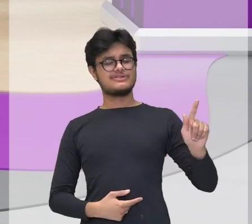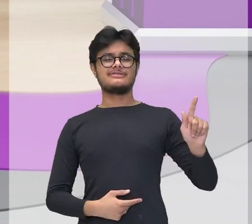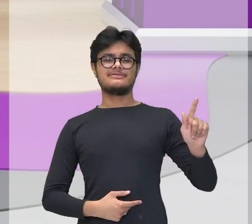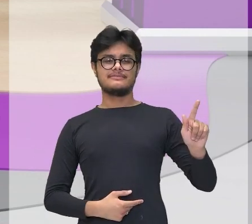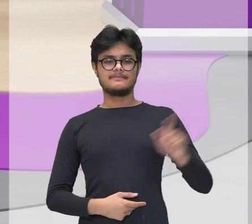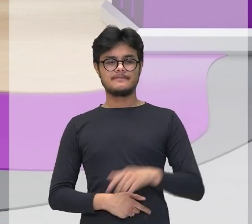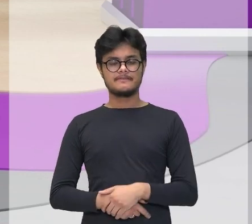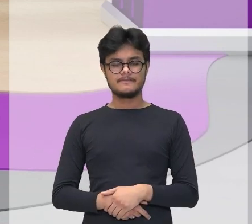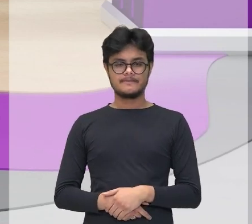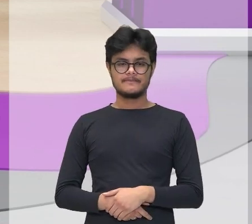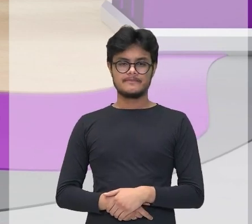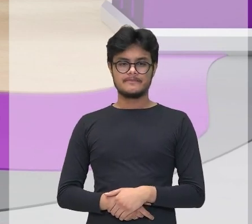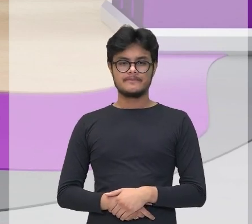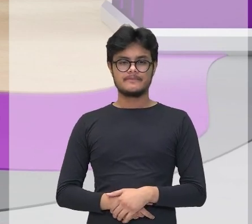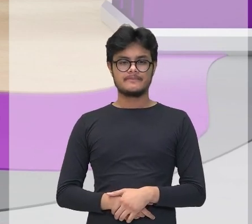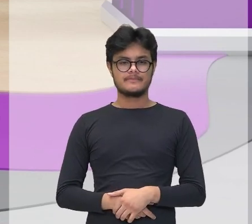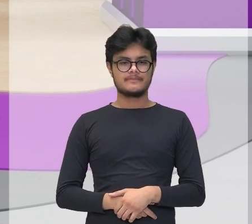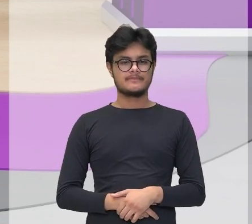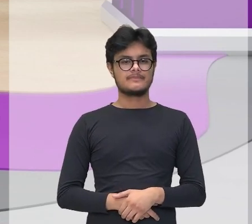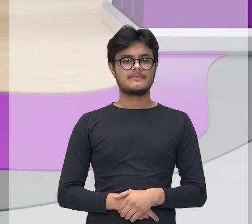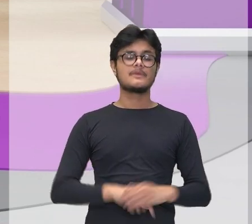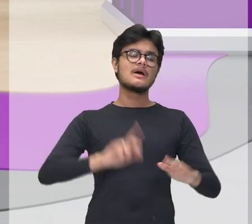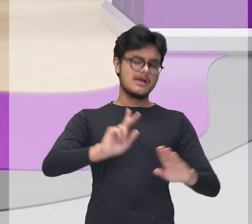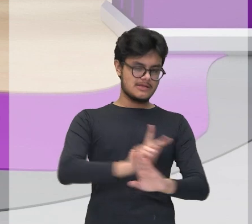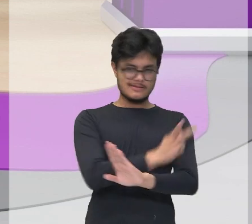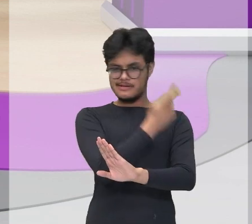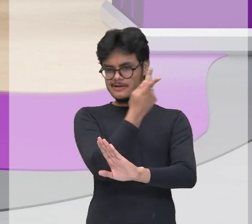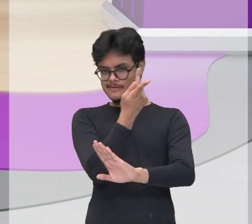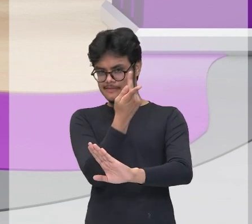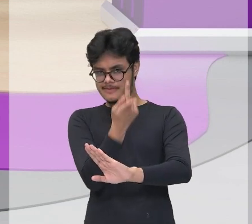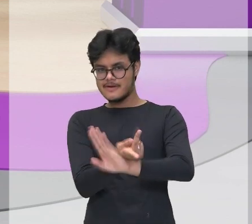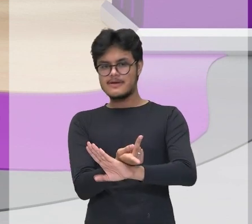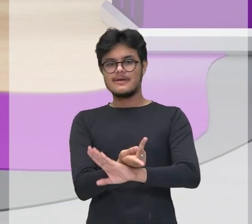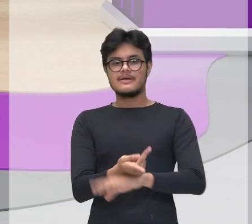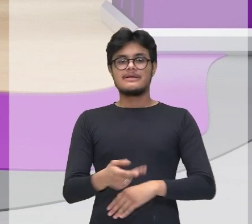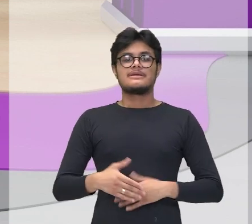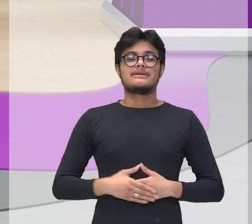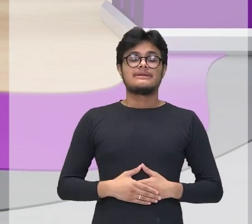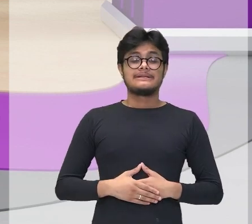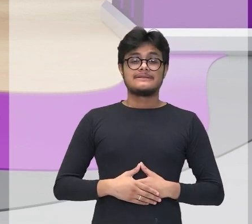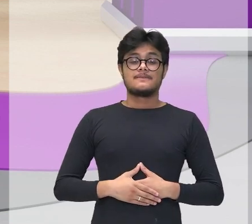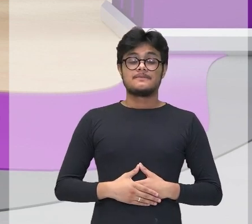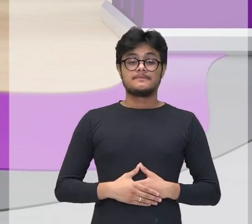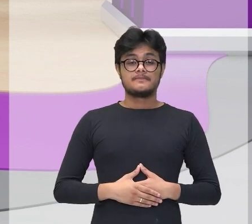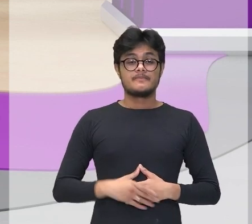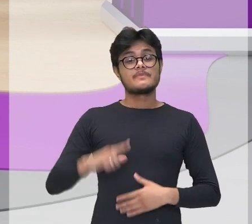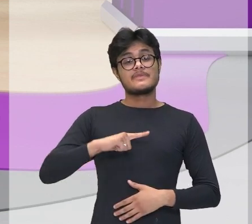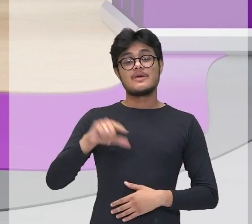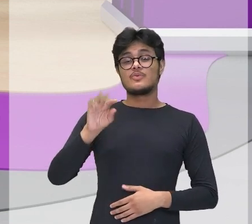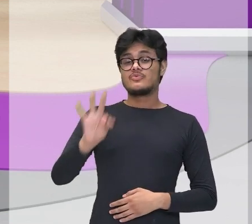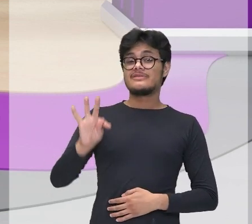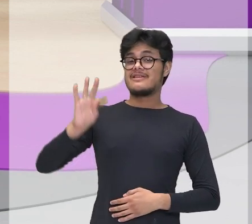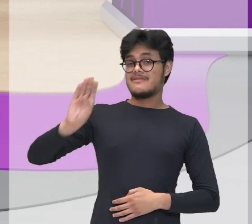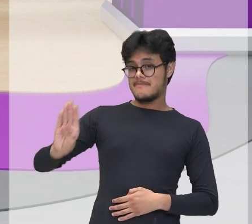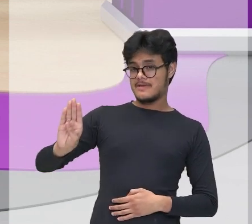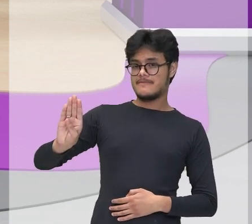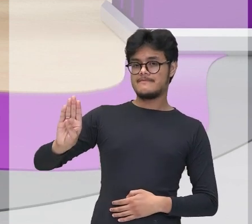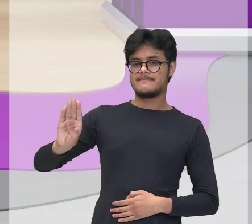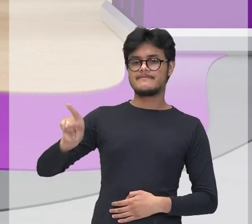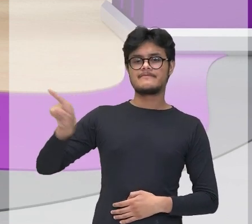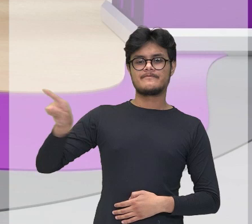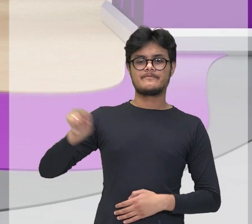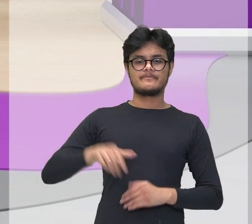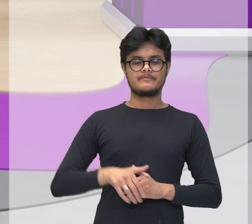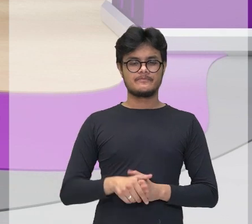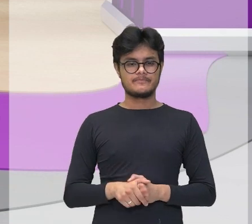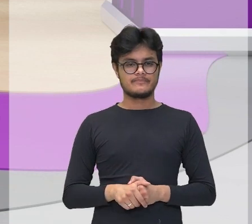megabyte. Tudo bem? E depois do megabyte, nós vamos... do gigabyte, nós vamos para o